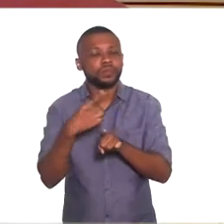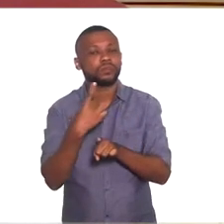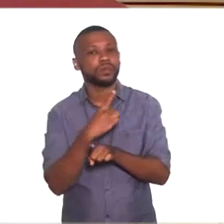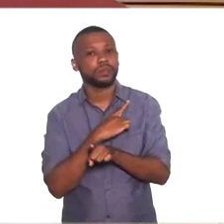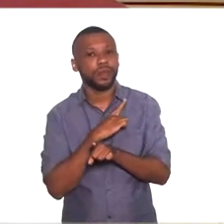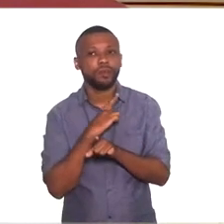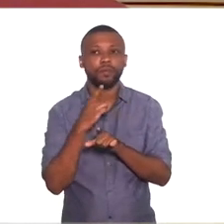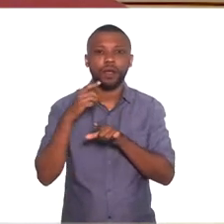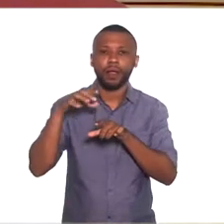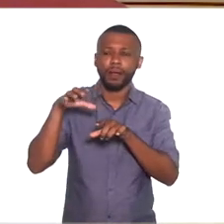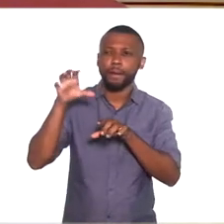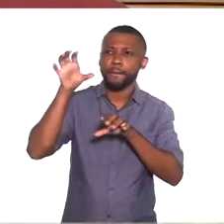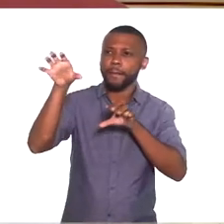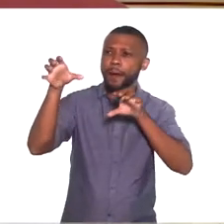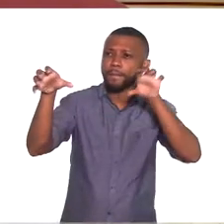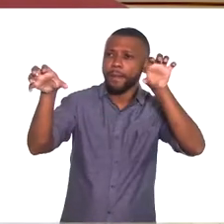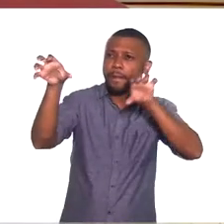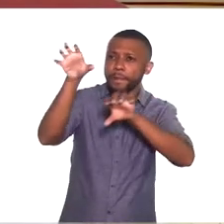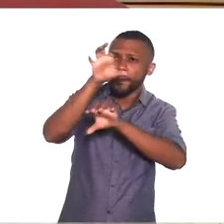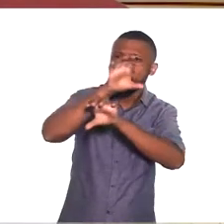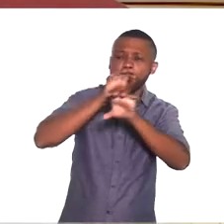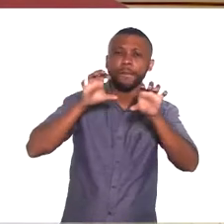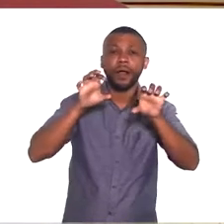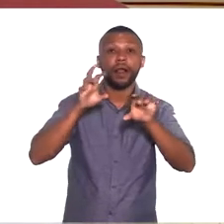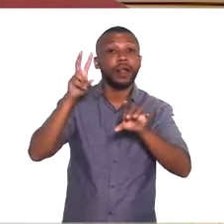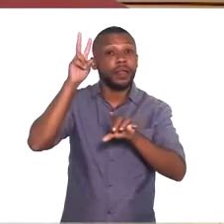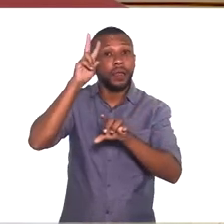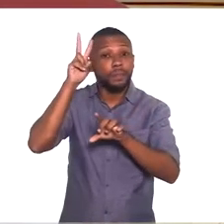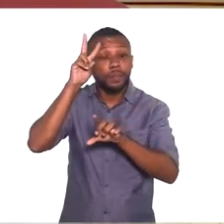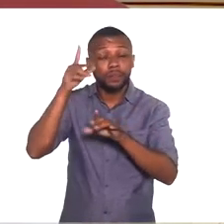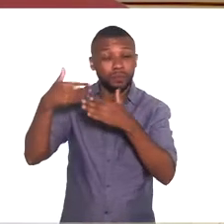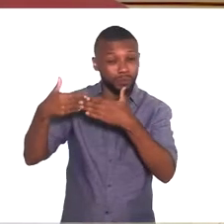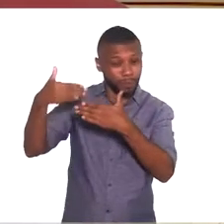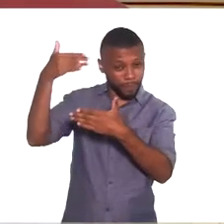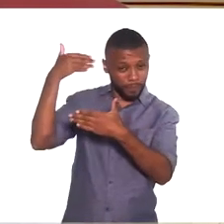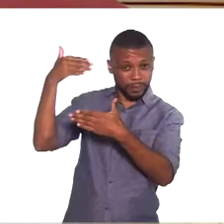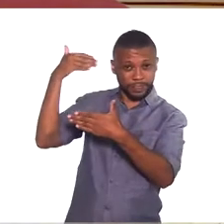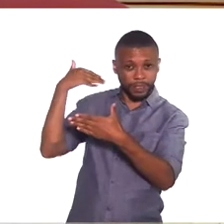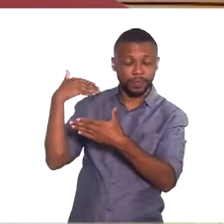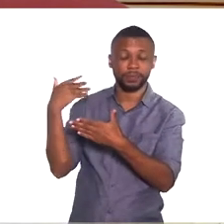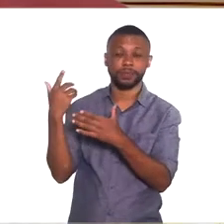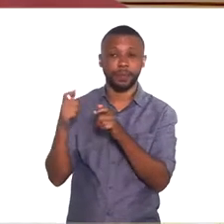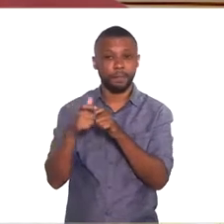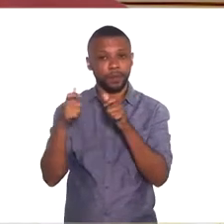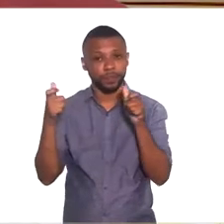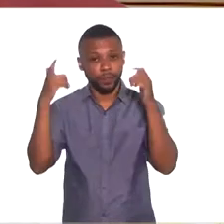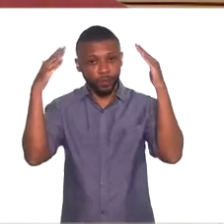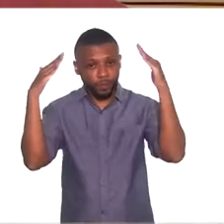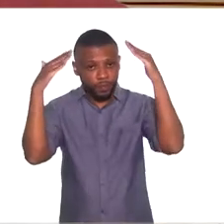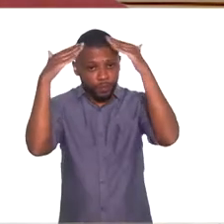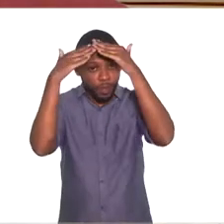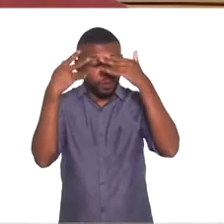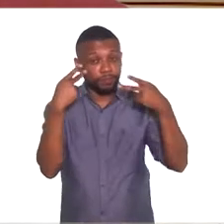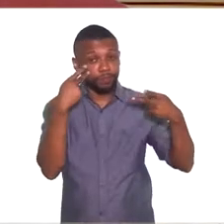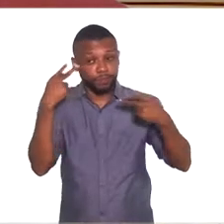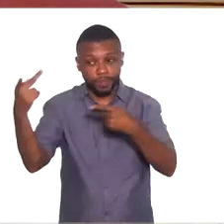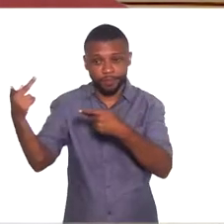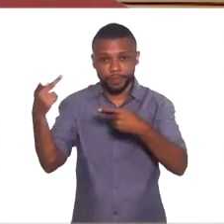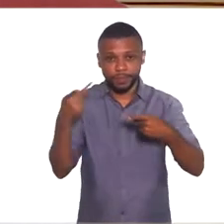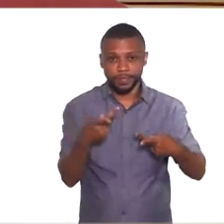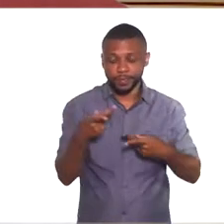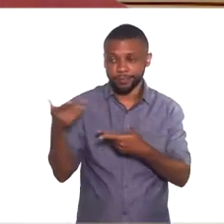conclusiva com toda aquilo que é toda decoração e no passado né os cardeais